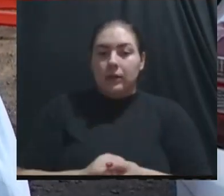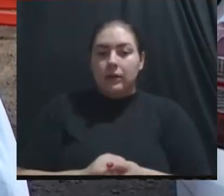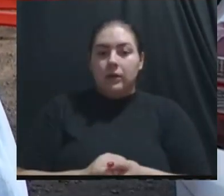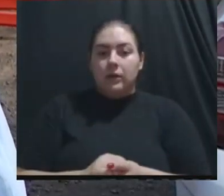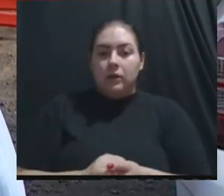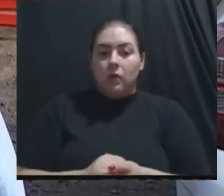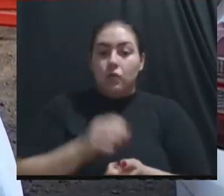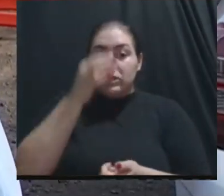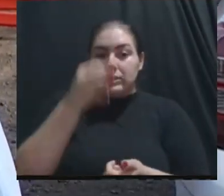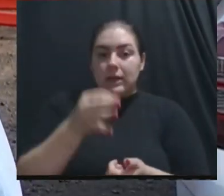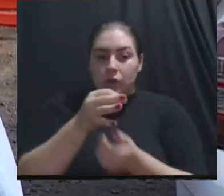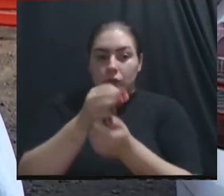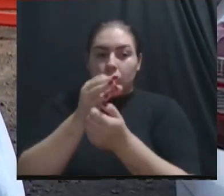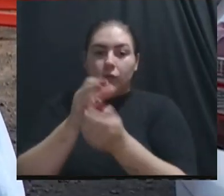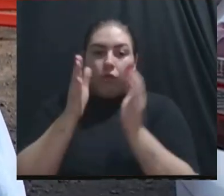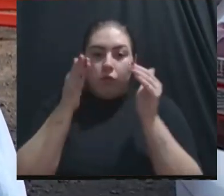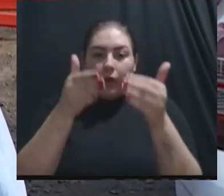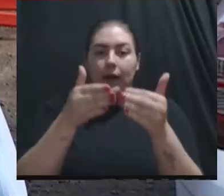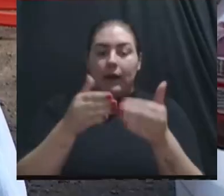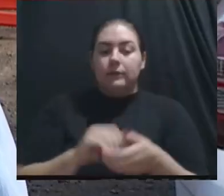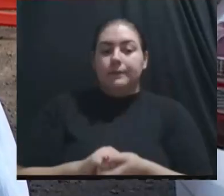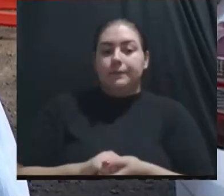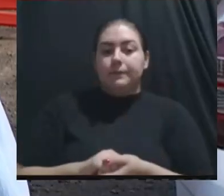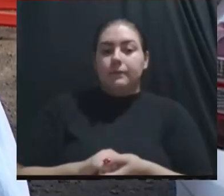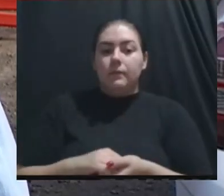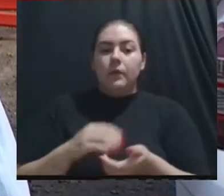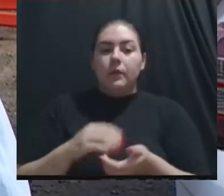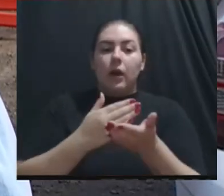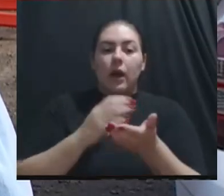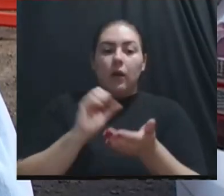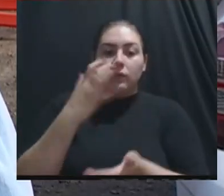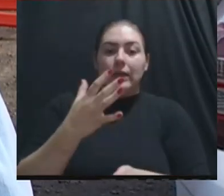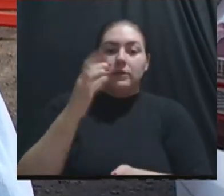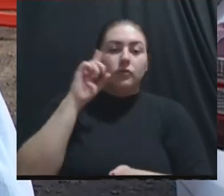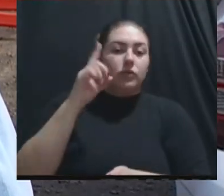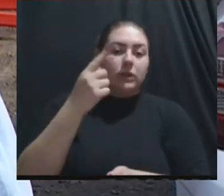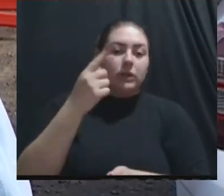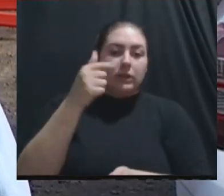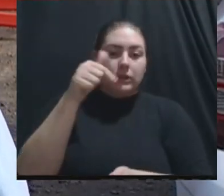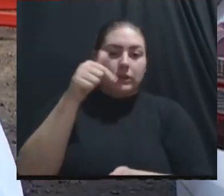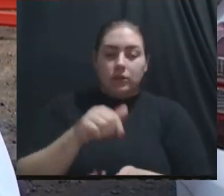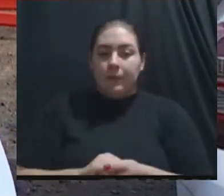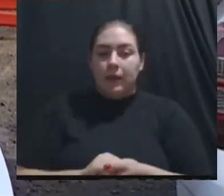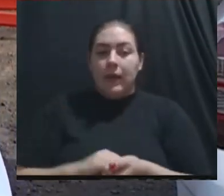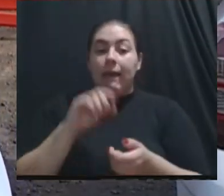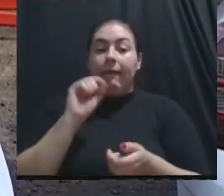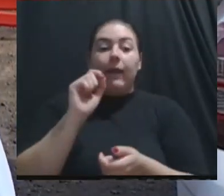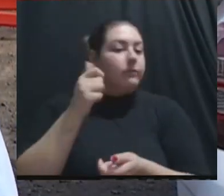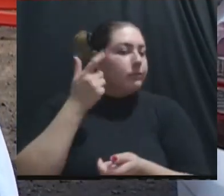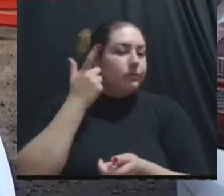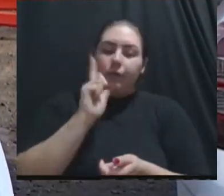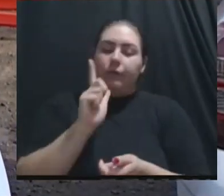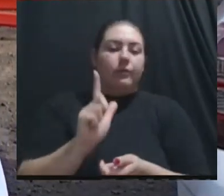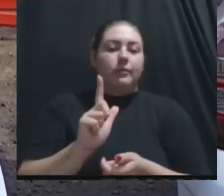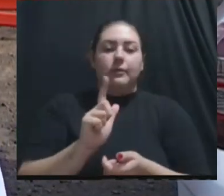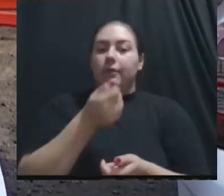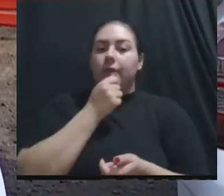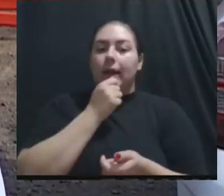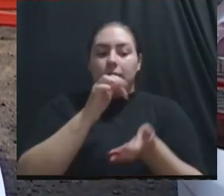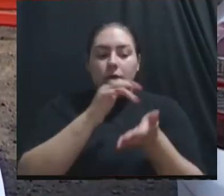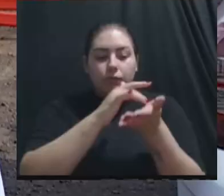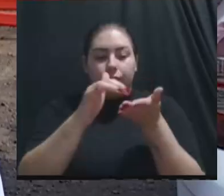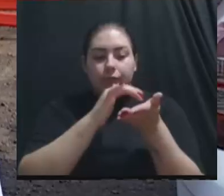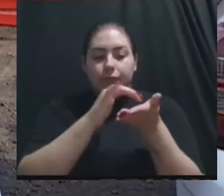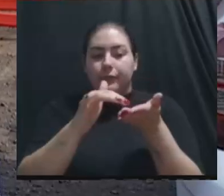perdeu, então, esse pré-lance, quem não conseguiu fazer esse cadastro, ainda dá tempo? Ainda dá tempo. Lembrando que